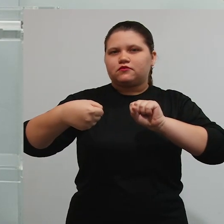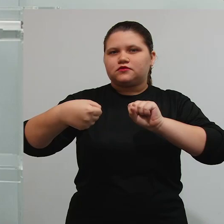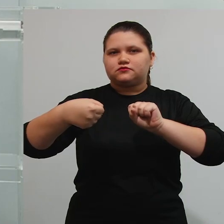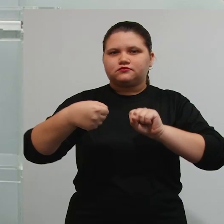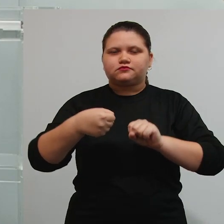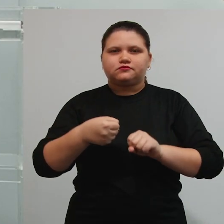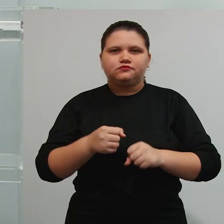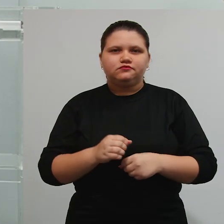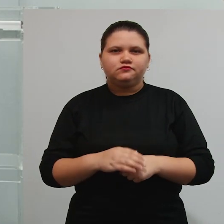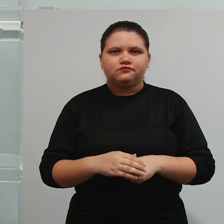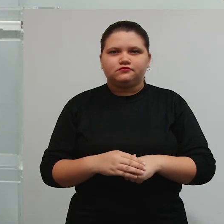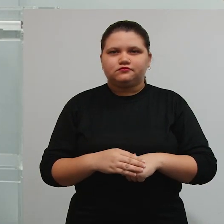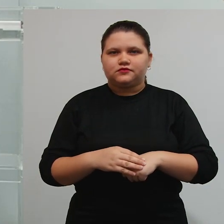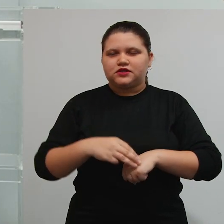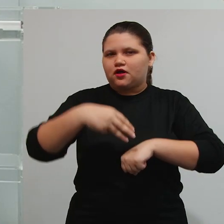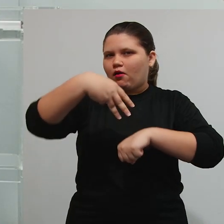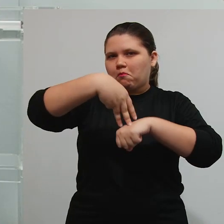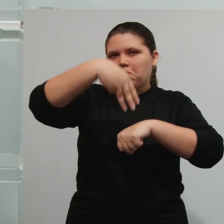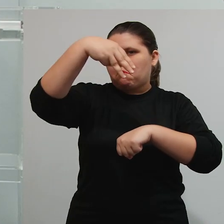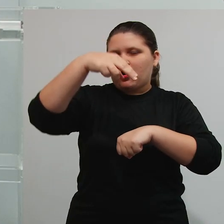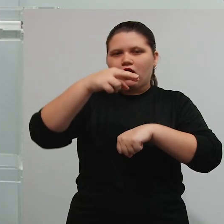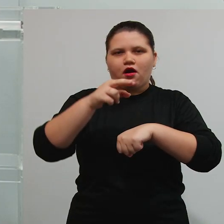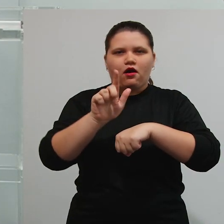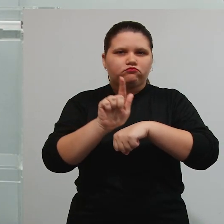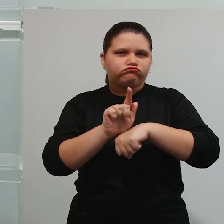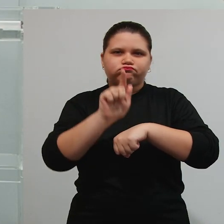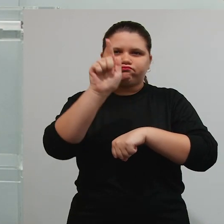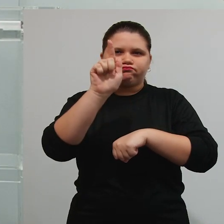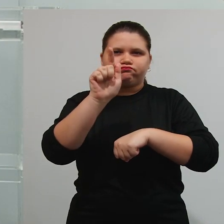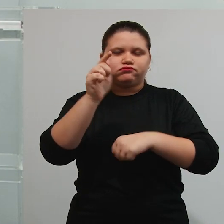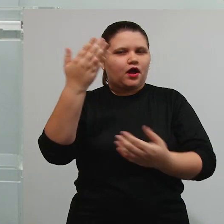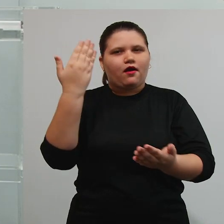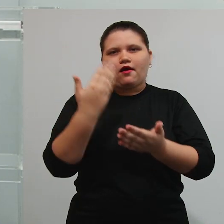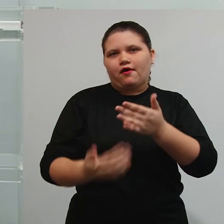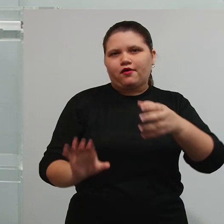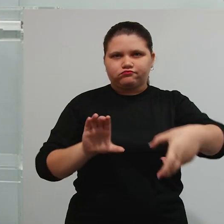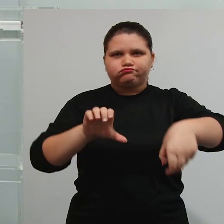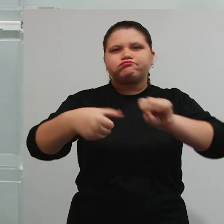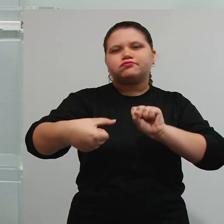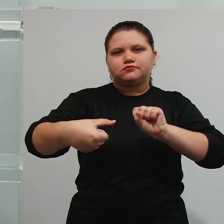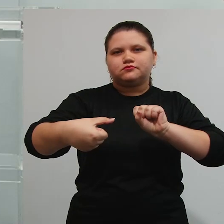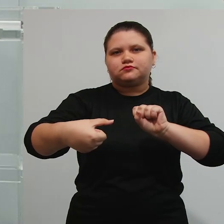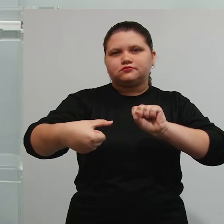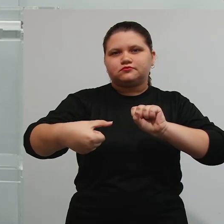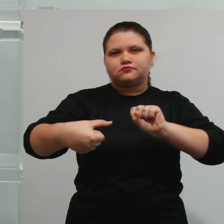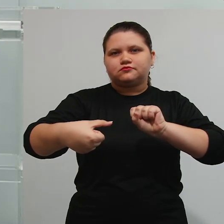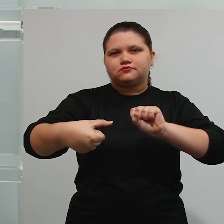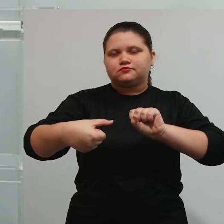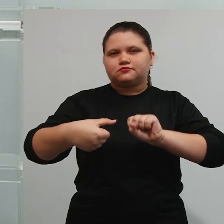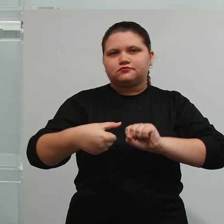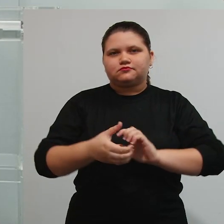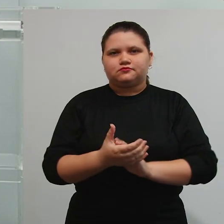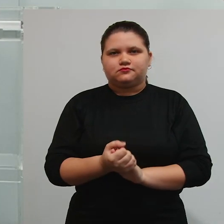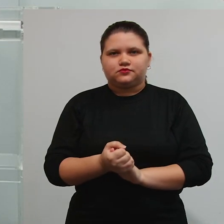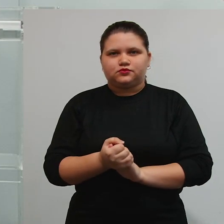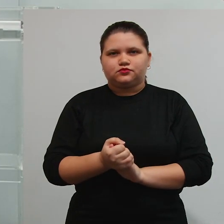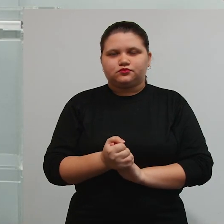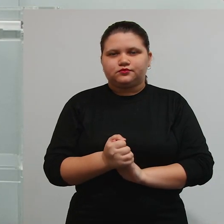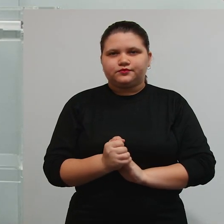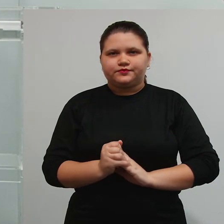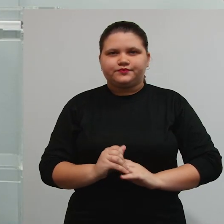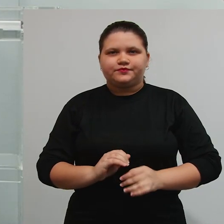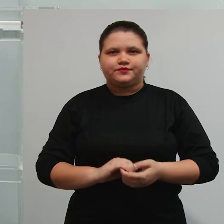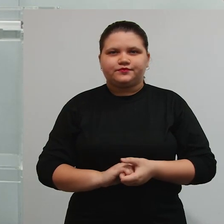tinha mais de 30% de plágio, você perde o certificado, você perde a titulação e tudo decorrente